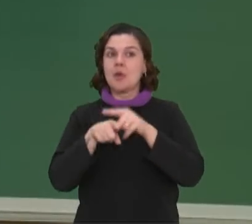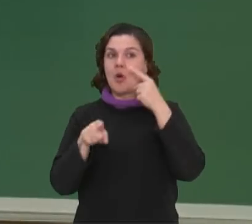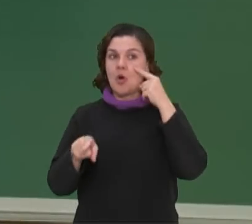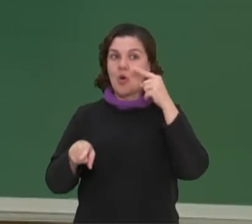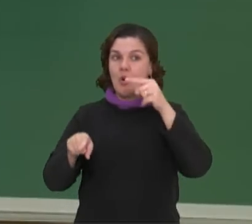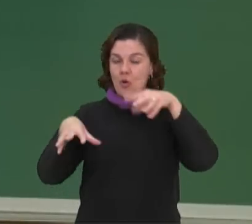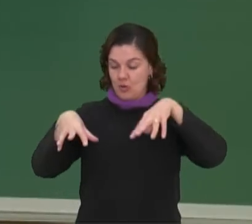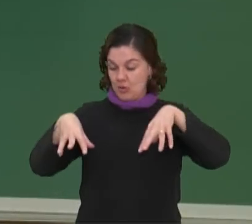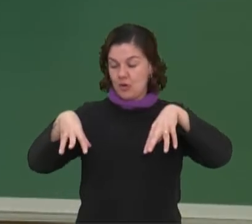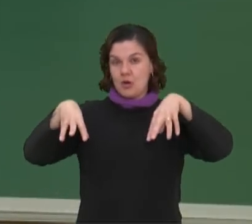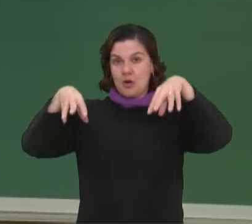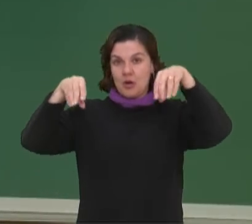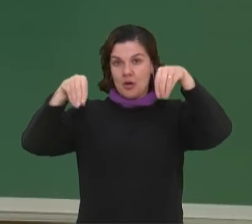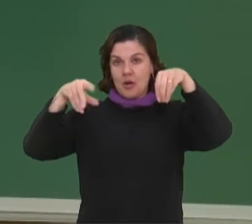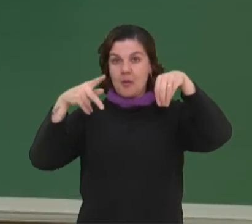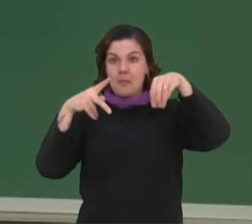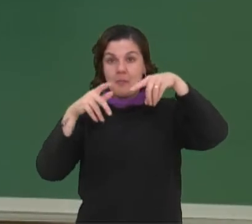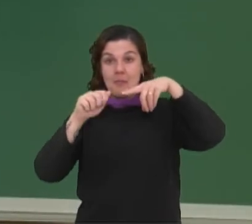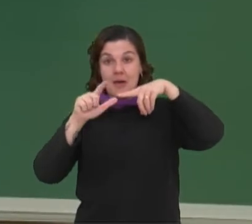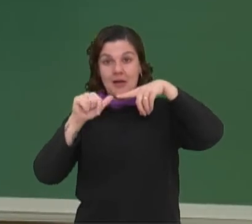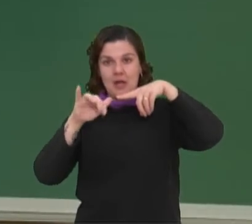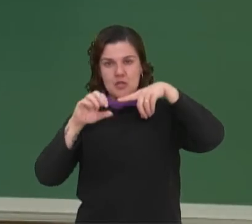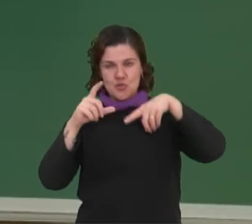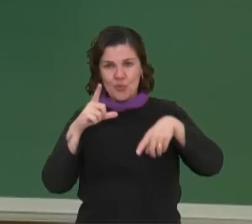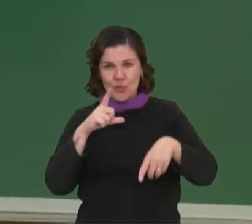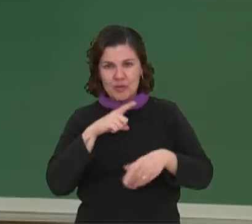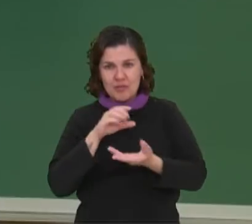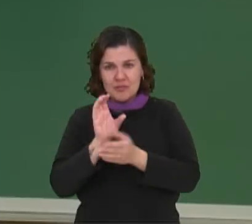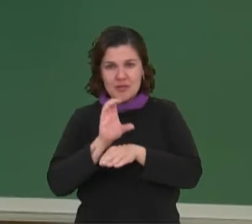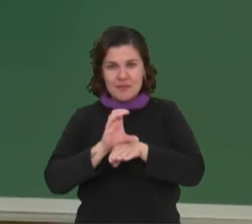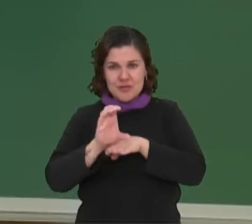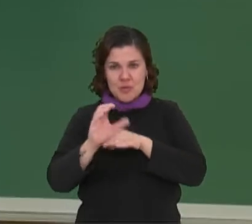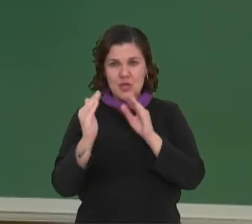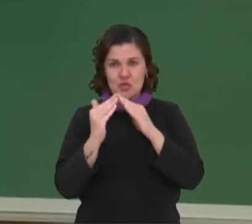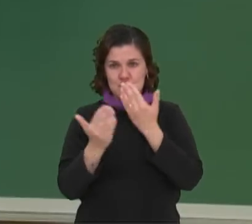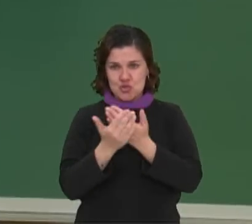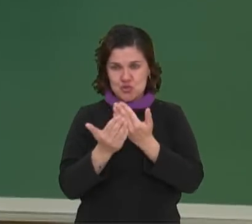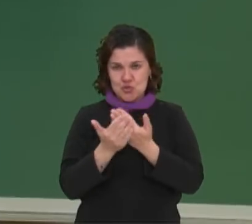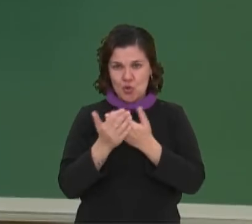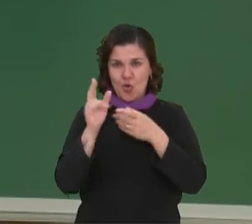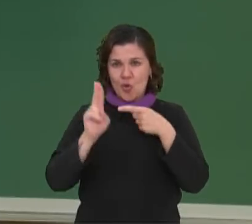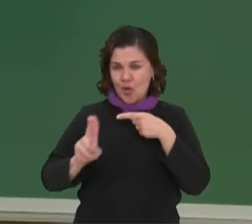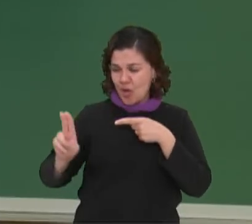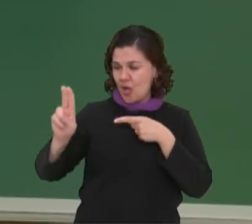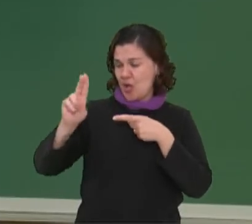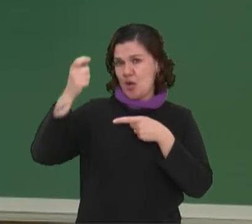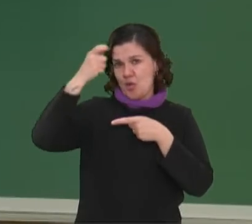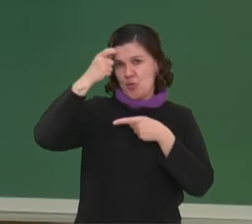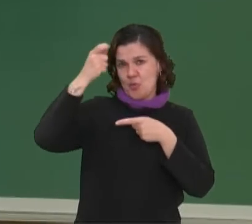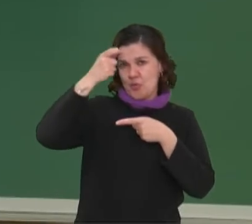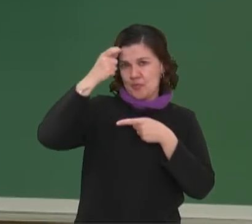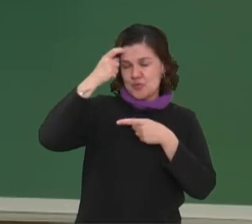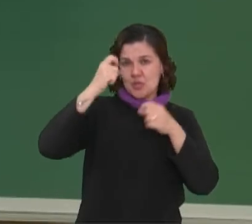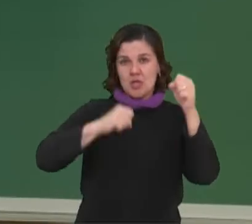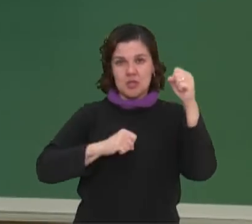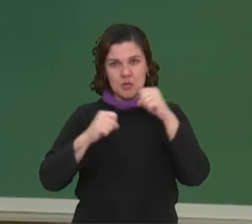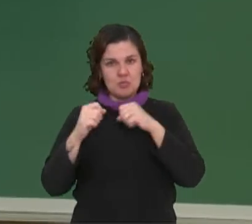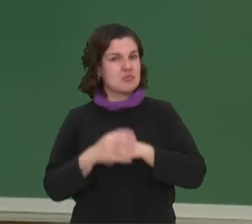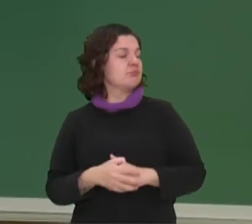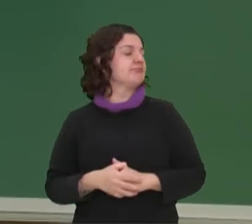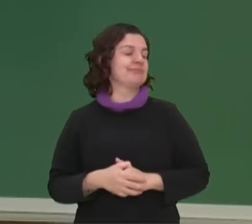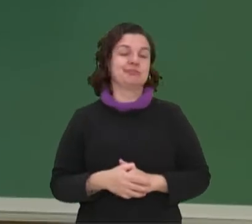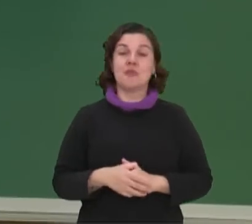que não há um investimento grande em universidades, escolas, indústrias? Não. Então ele gastou esse dinheiro muito mais na